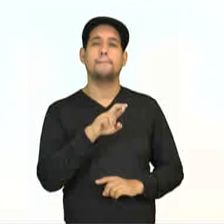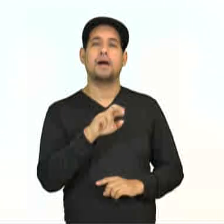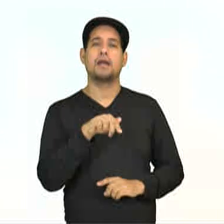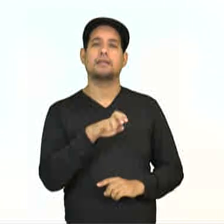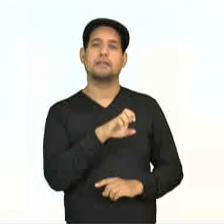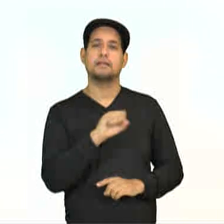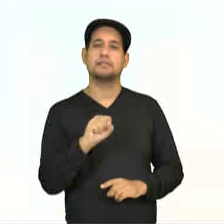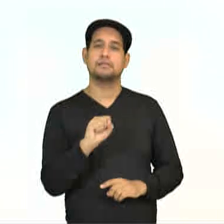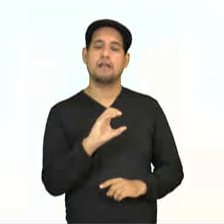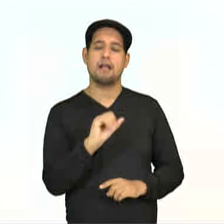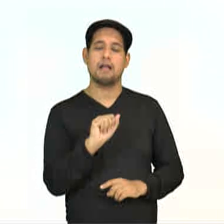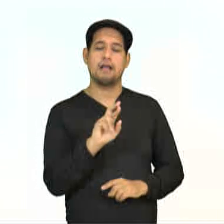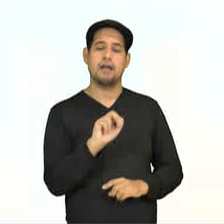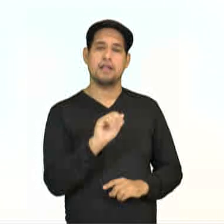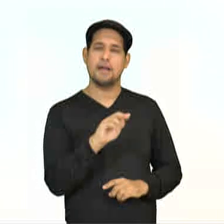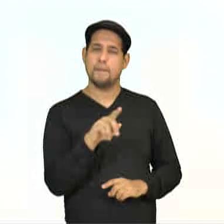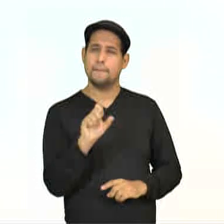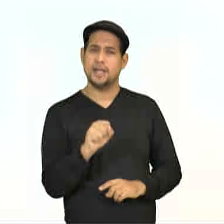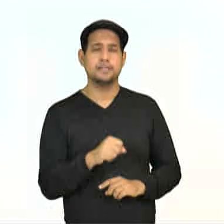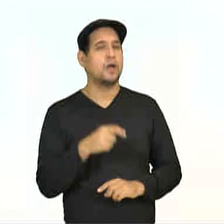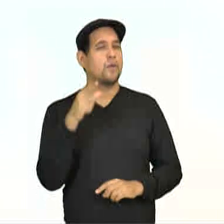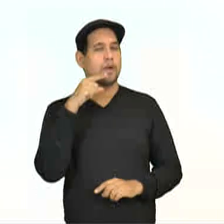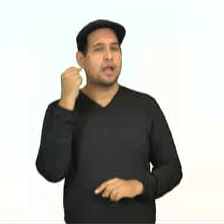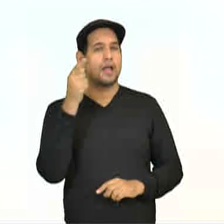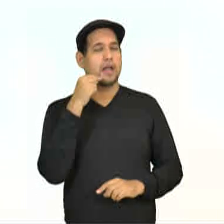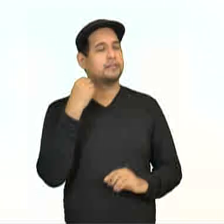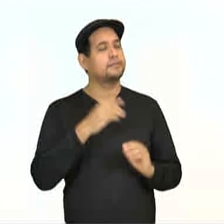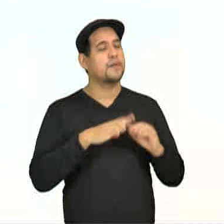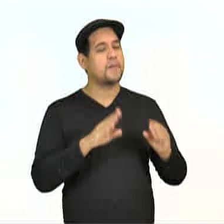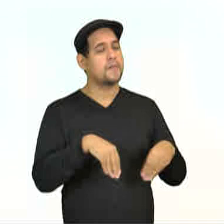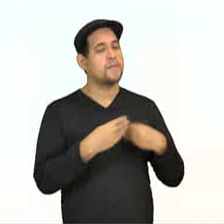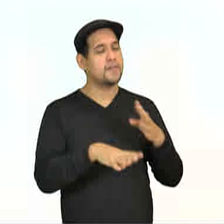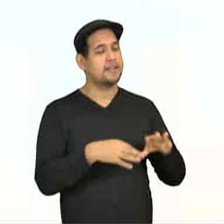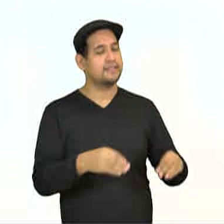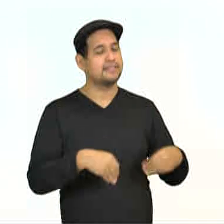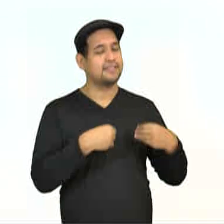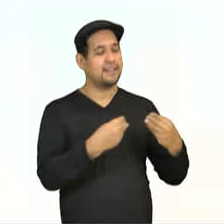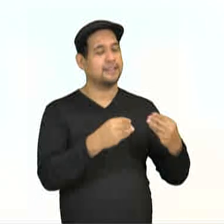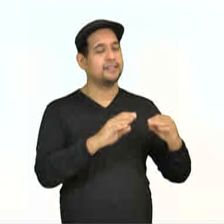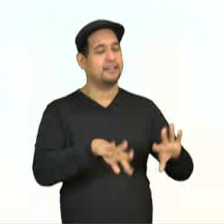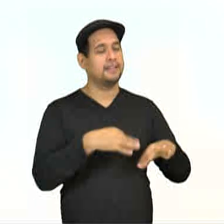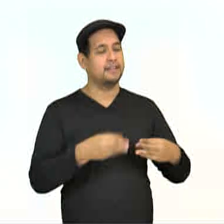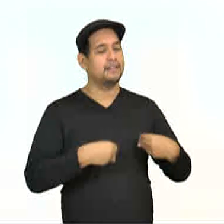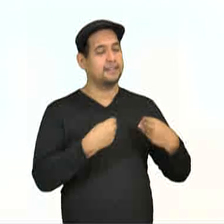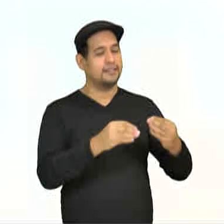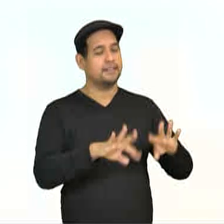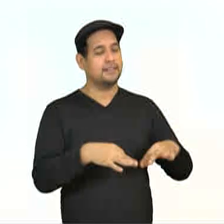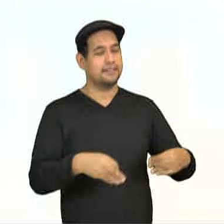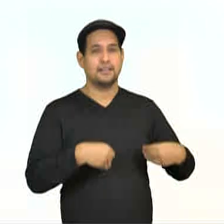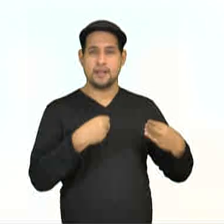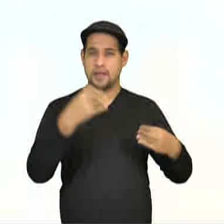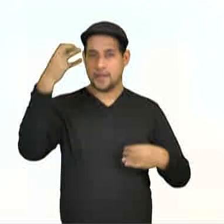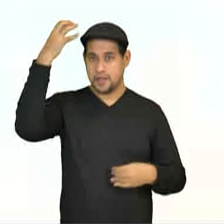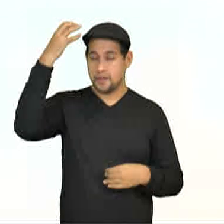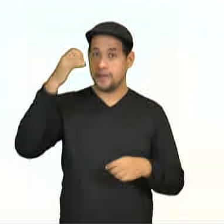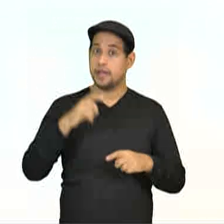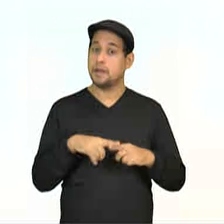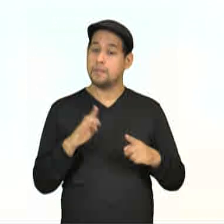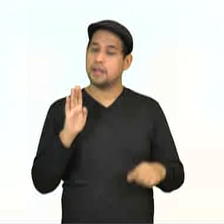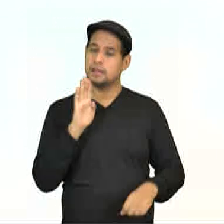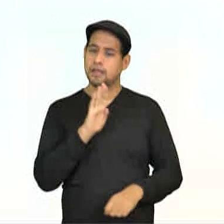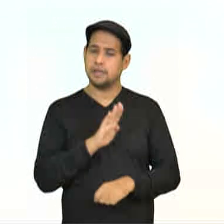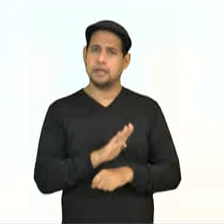Dias após dia, o gato continuou a oferecer presentes ao rei, em nome do Marquês. Numa bela